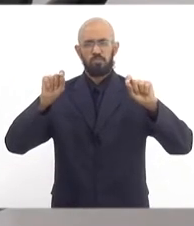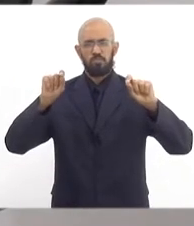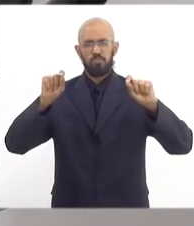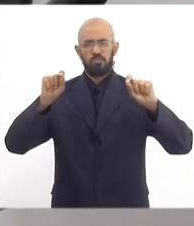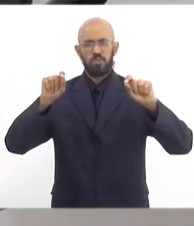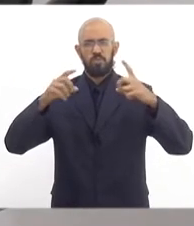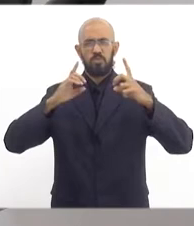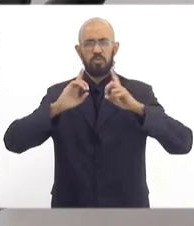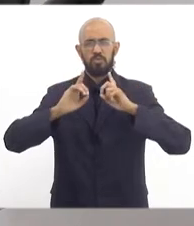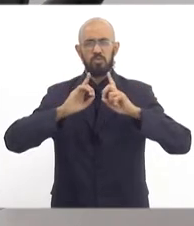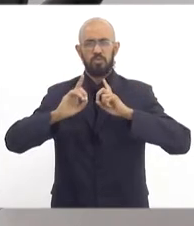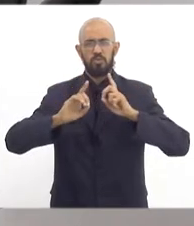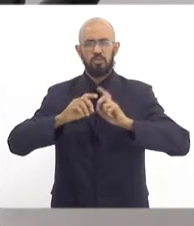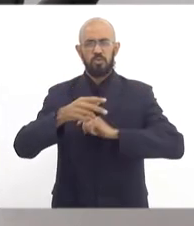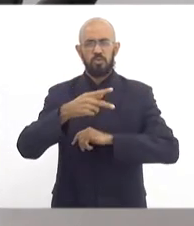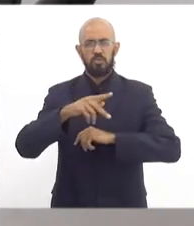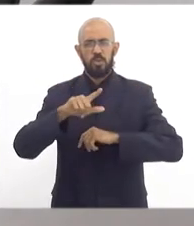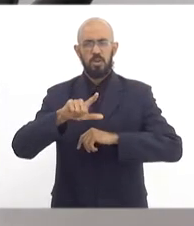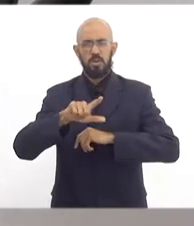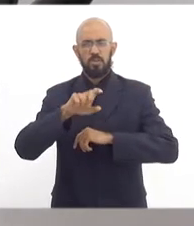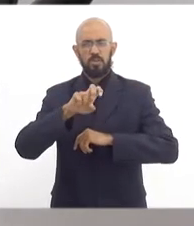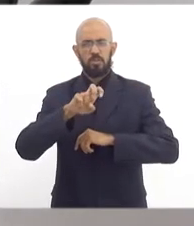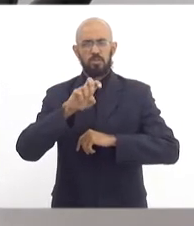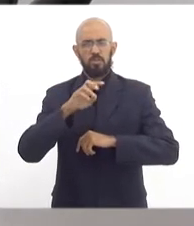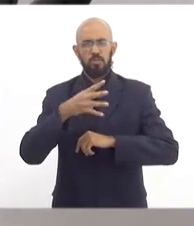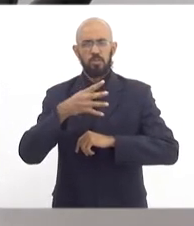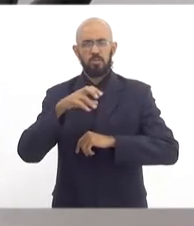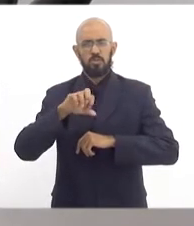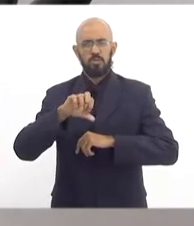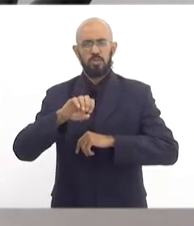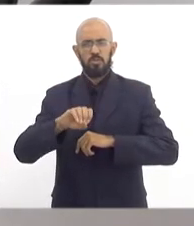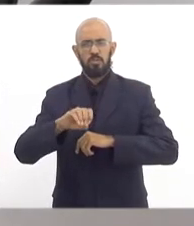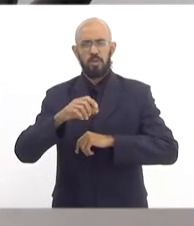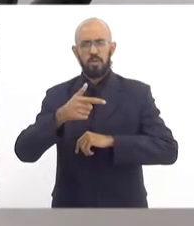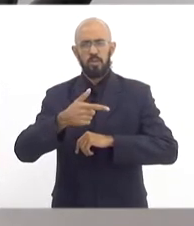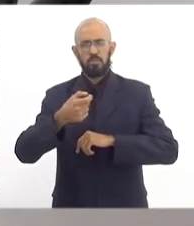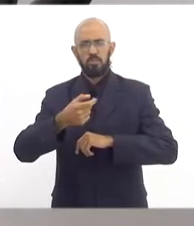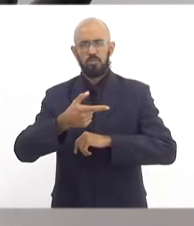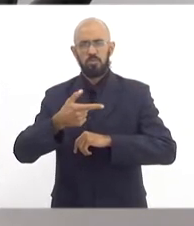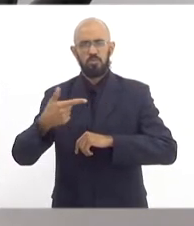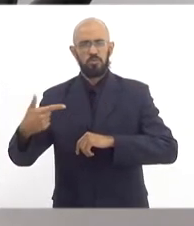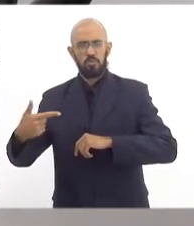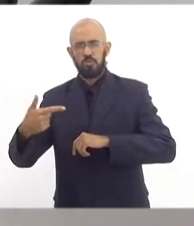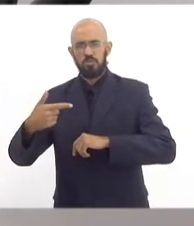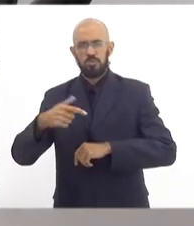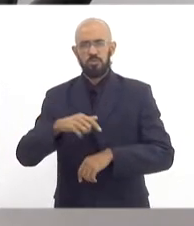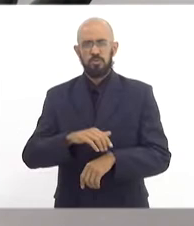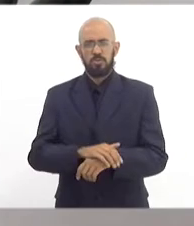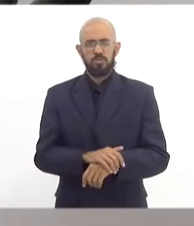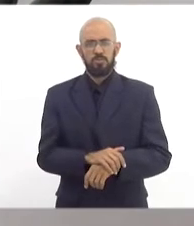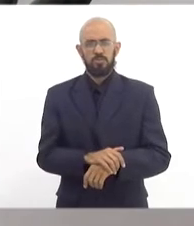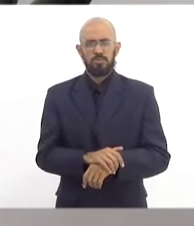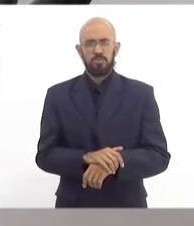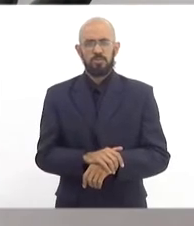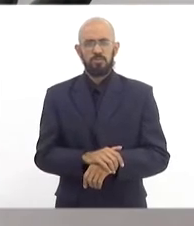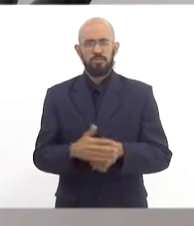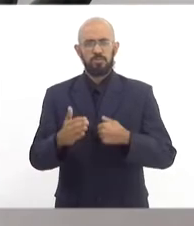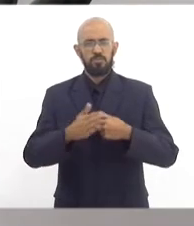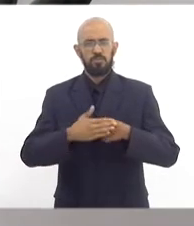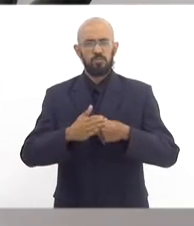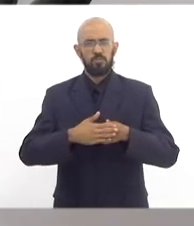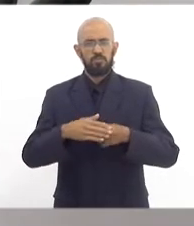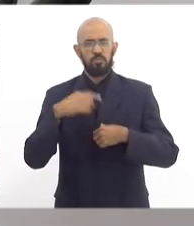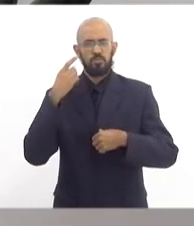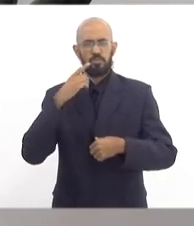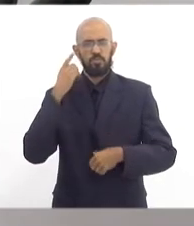discutir sobre o projeto-lei 5490 de 22 de autoria dos